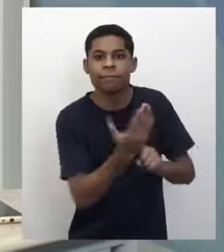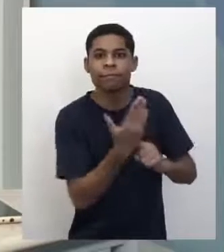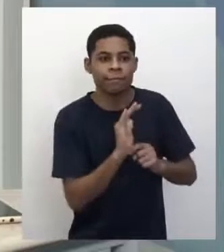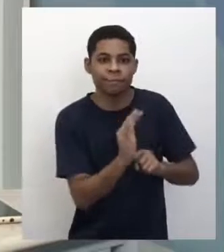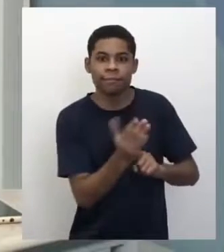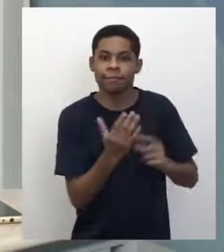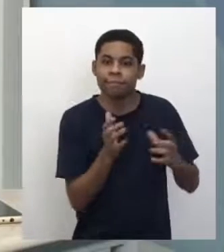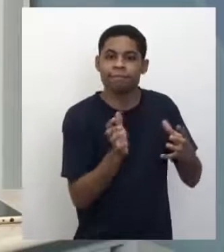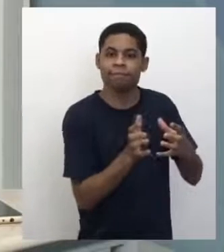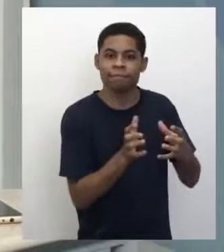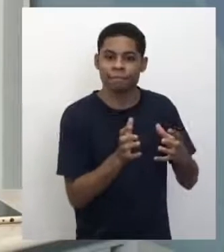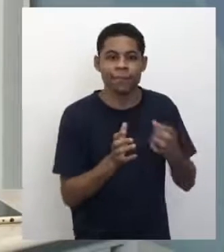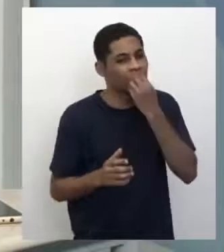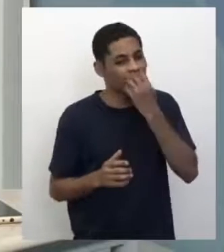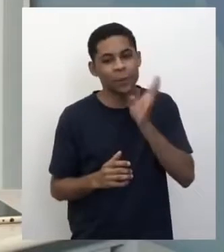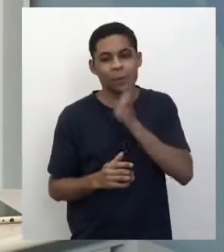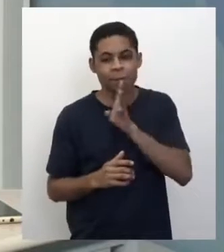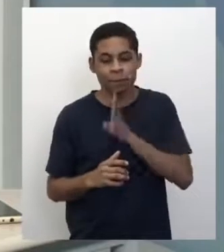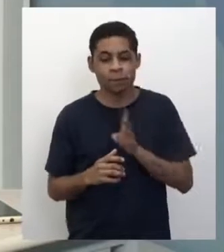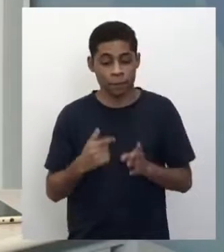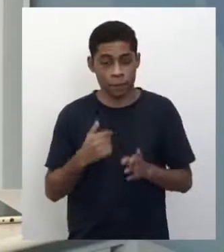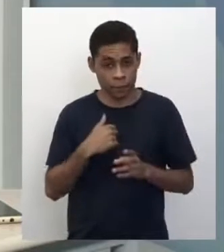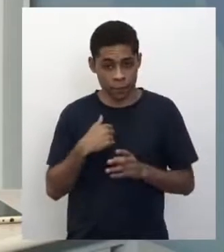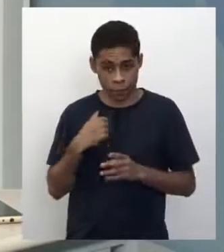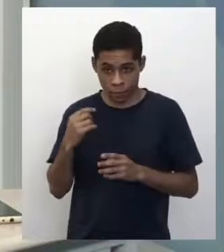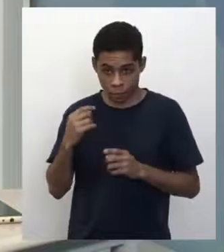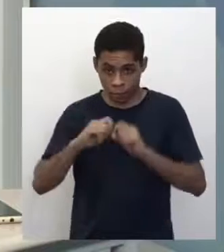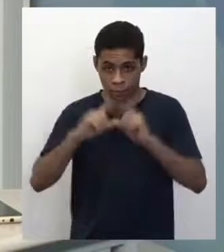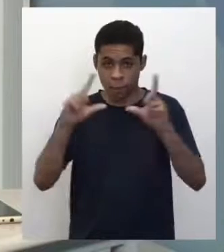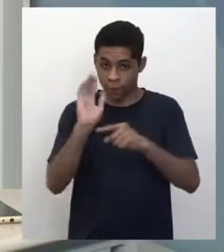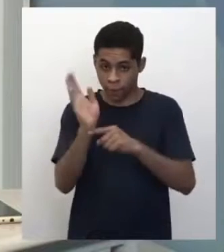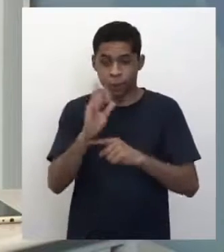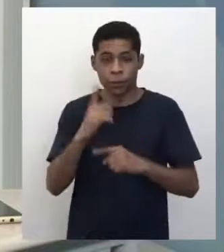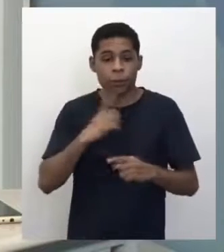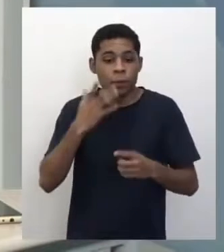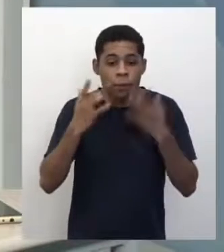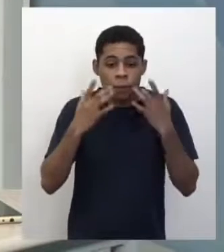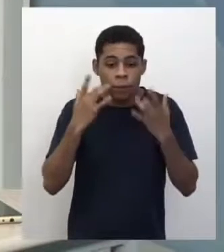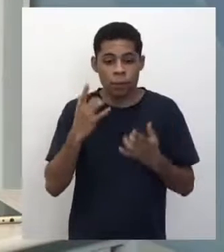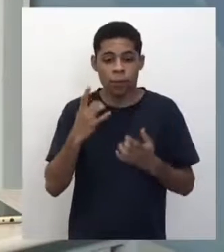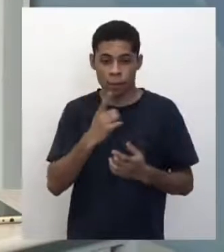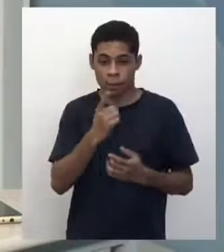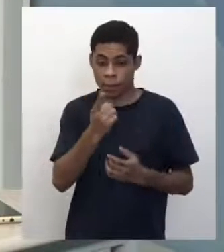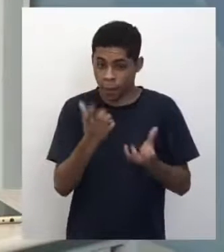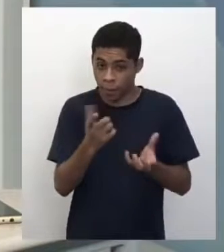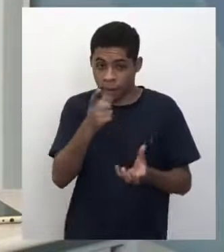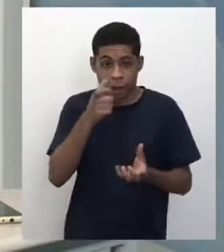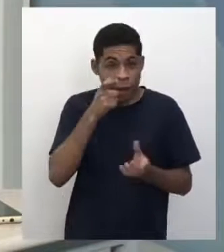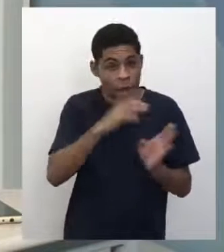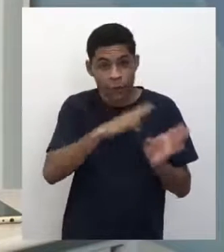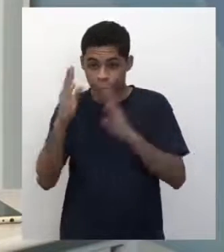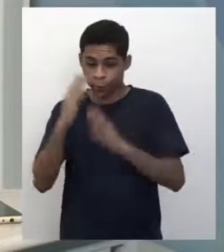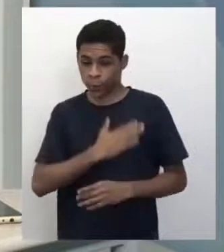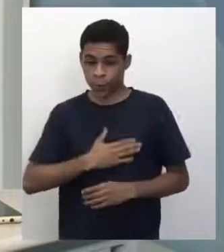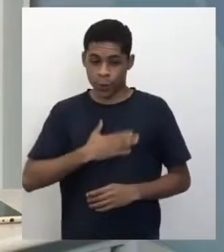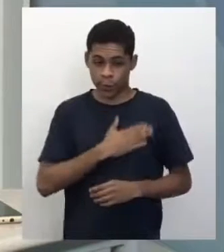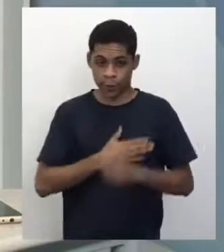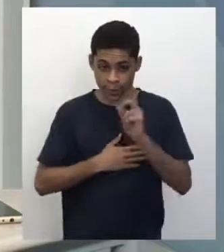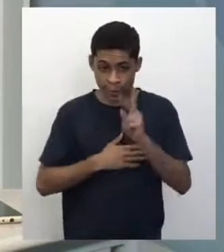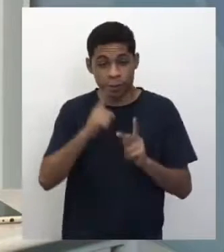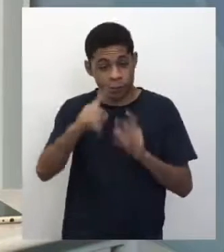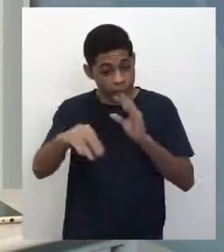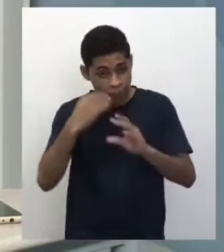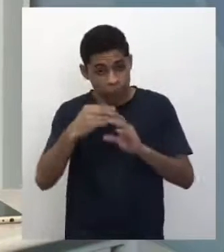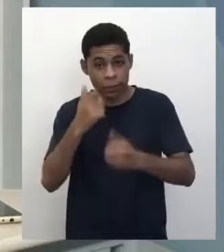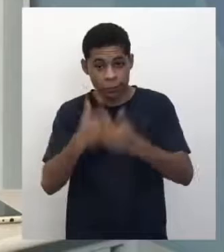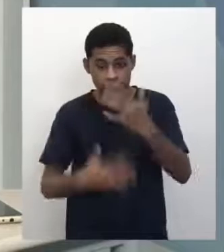Eu trouxe um vídeo de um processo de criação do Teatro Mambembe e espero que vocês gostem. Vai colocando seus comentários